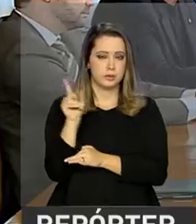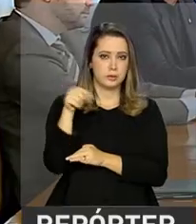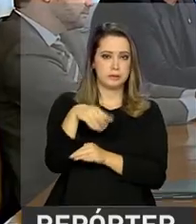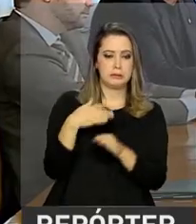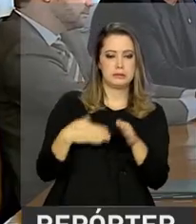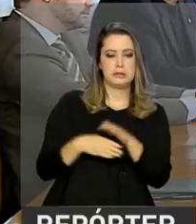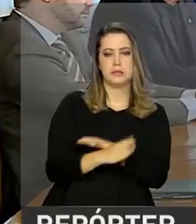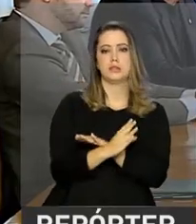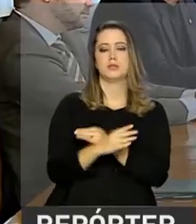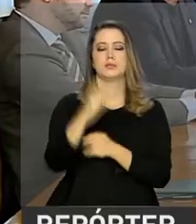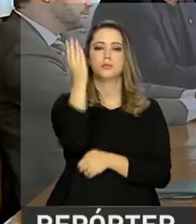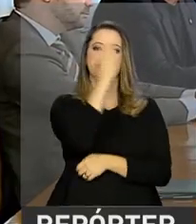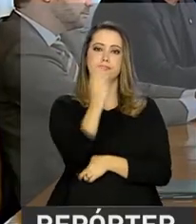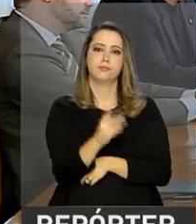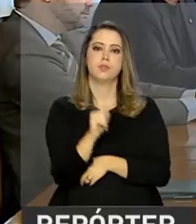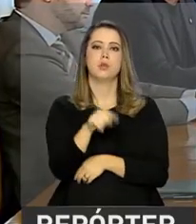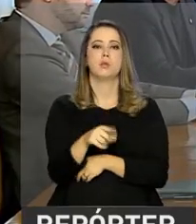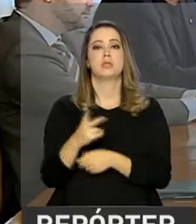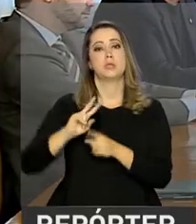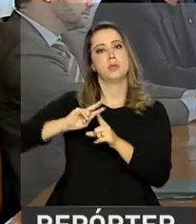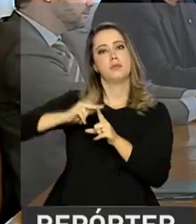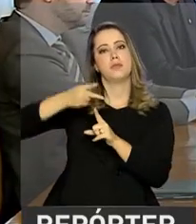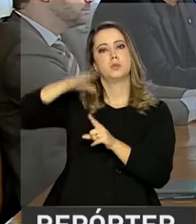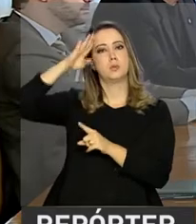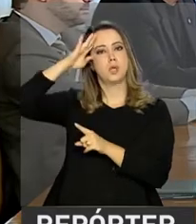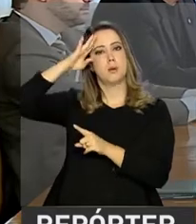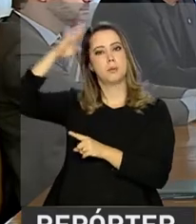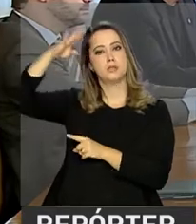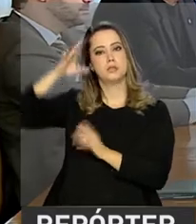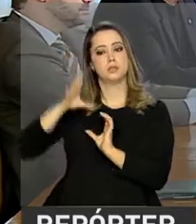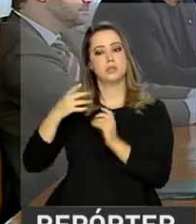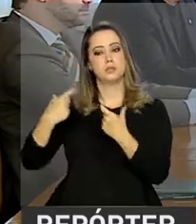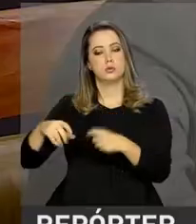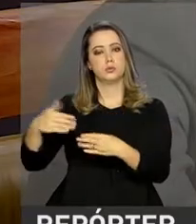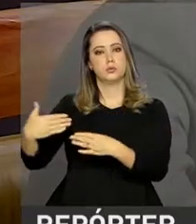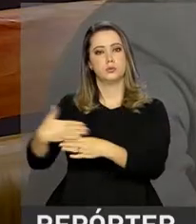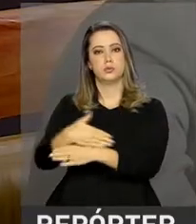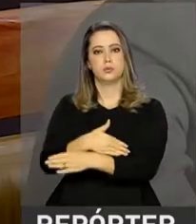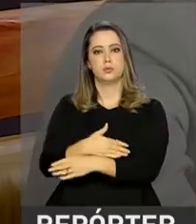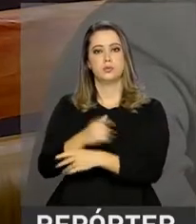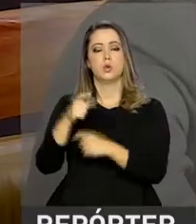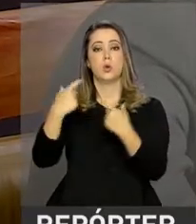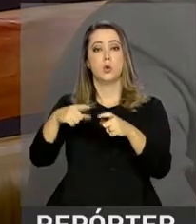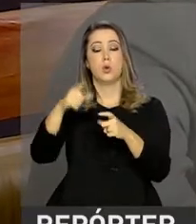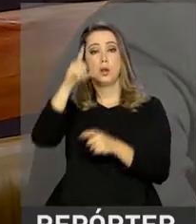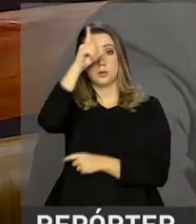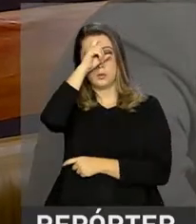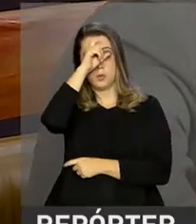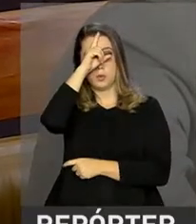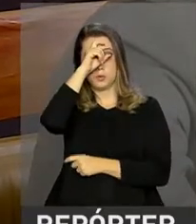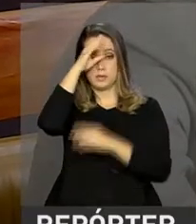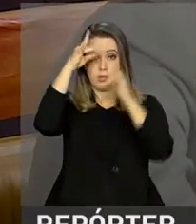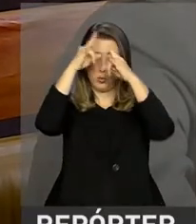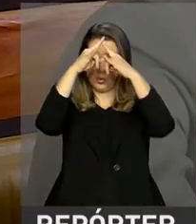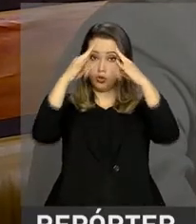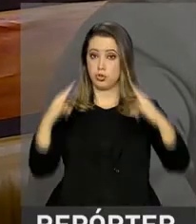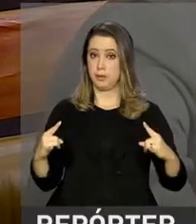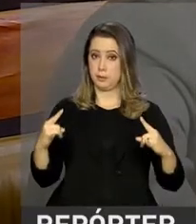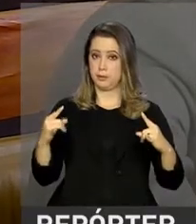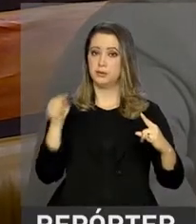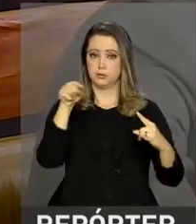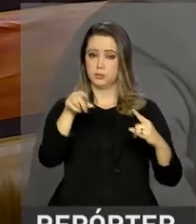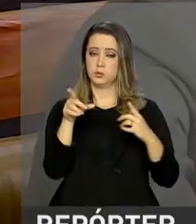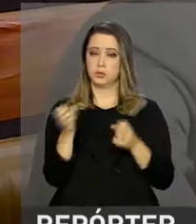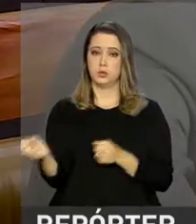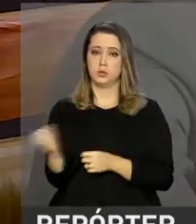governo anunciou ainda que vai duplicar o efetivo militar na região da fronteira montar um hospital de campanha e criar novos postos